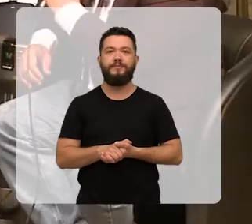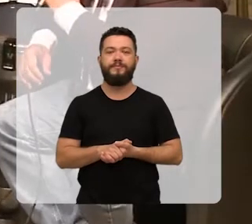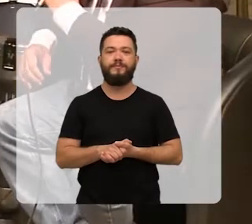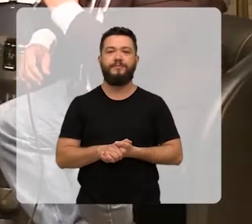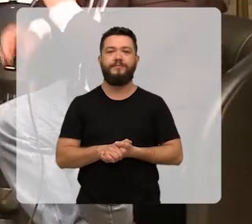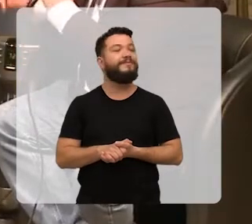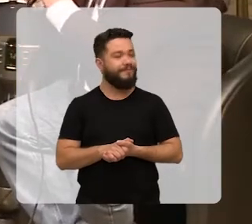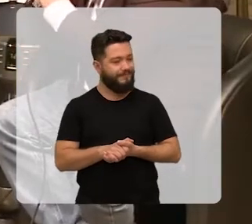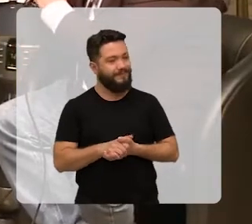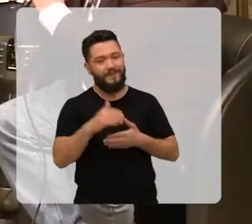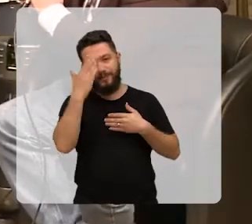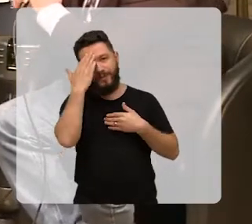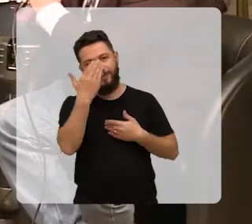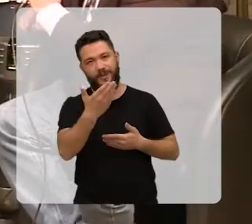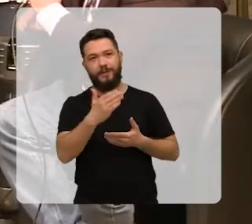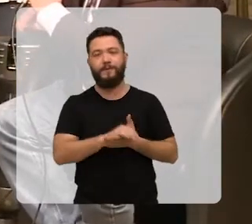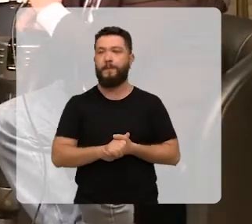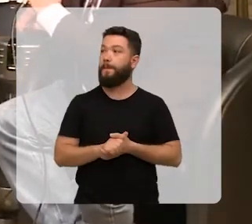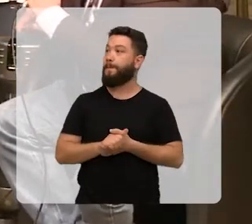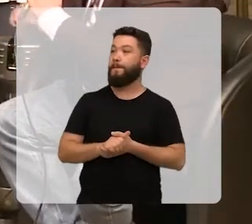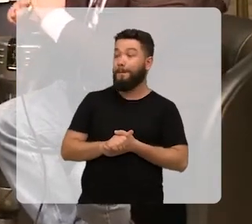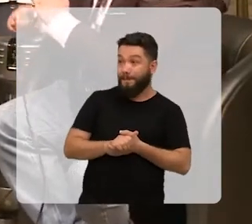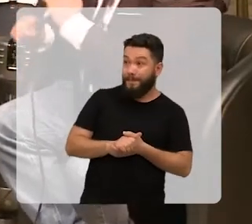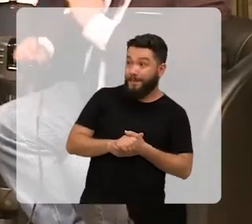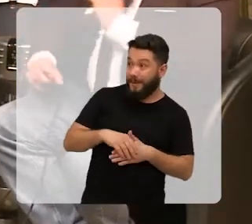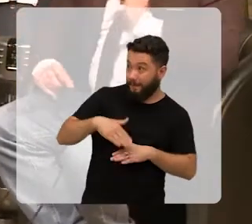muito obrigado vamos para mais uma pergunta